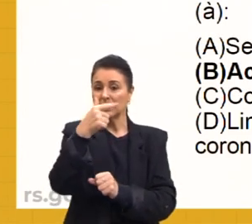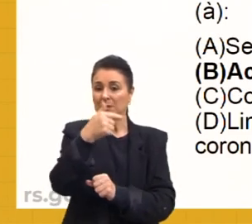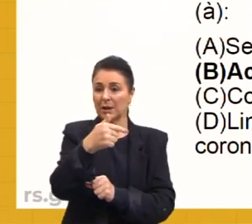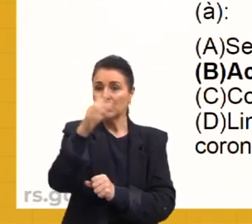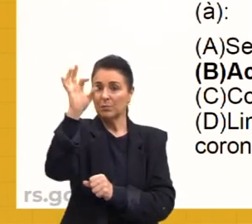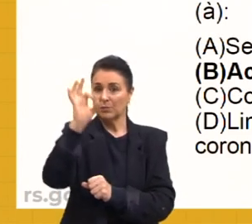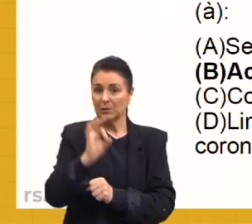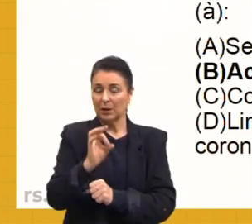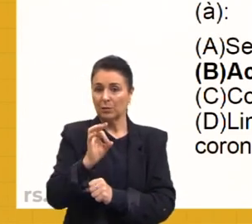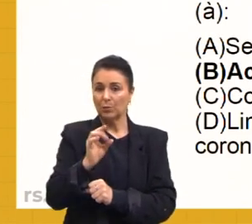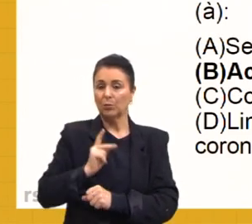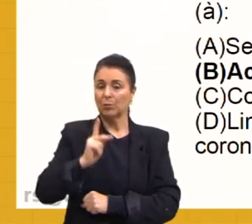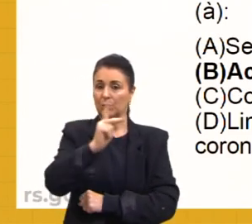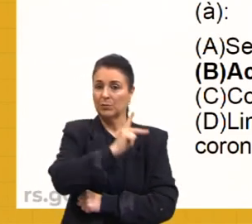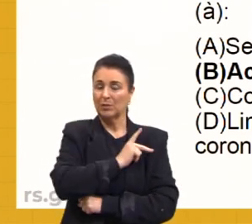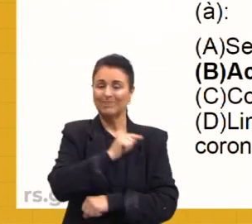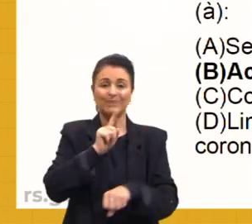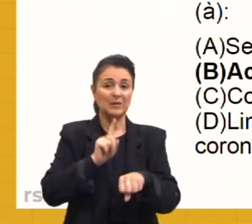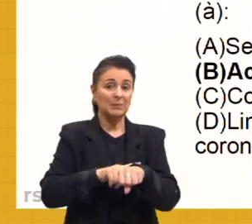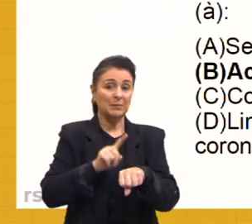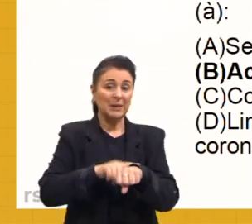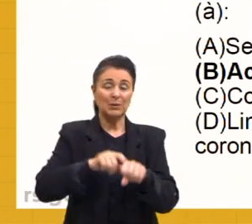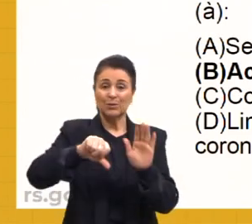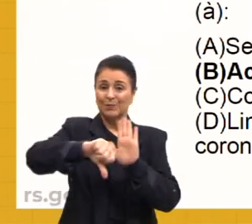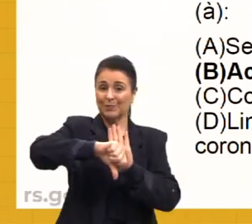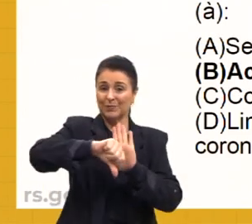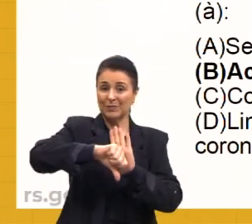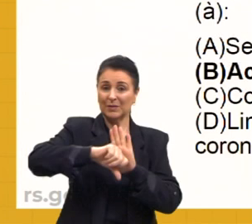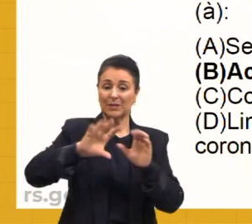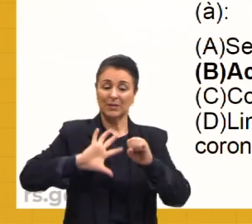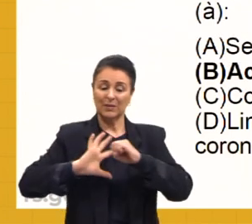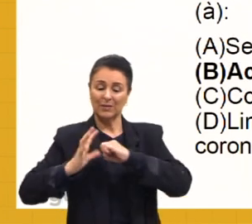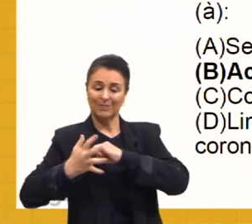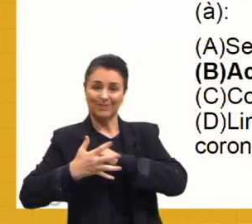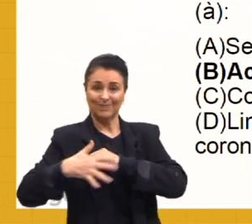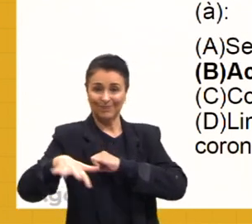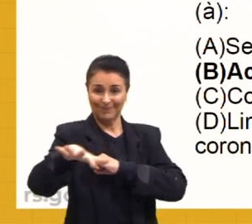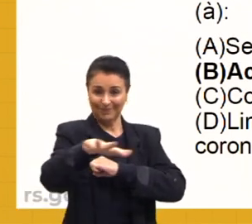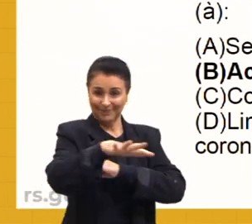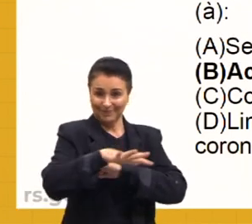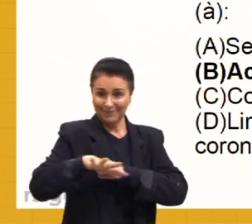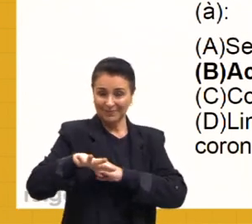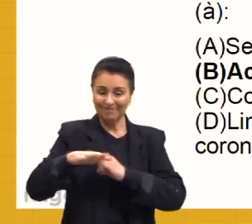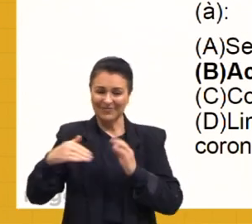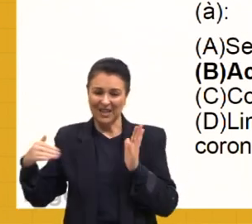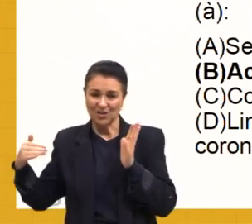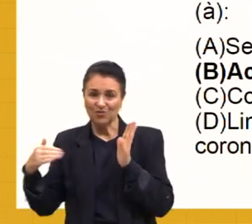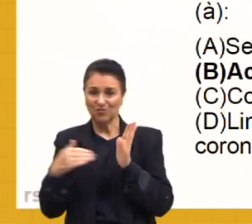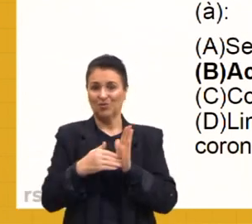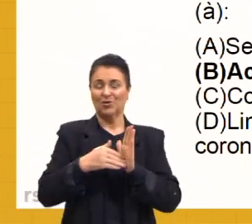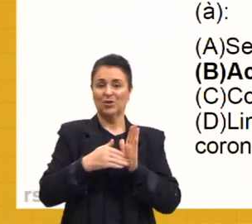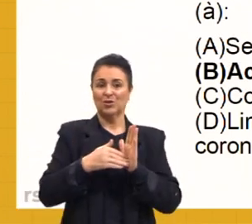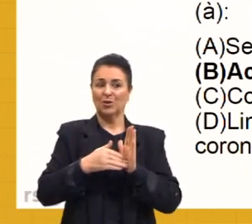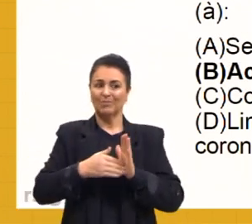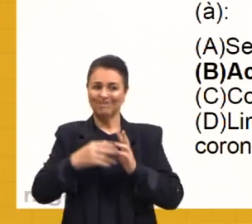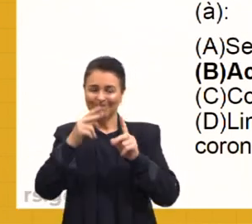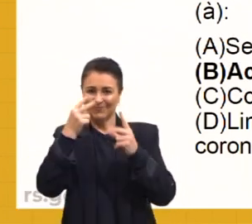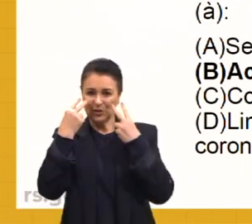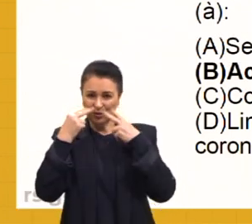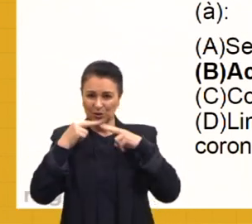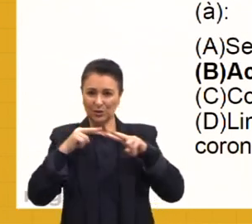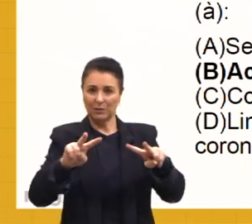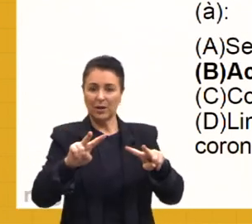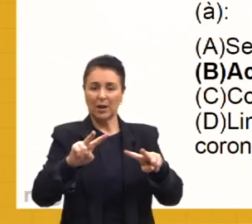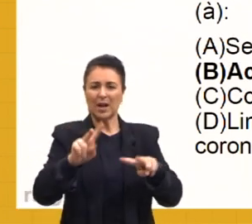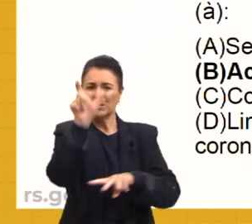Os momentos de crise com a pandemia causada pelo coronavírus atingem de modo mais evidente os